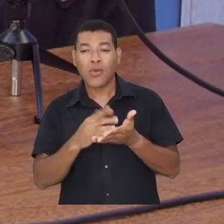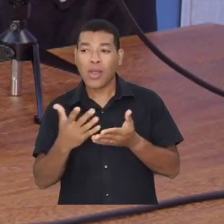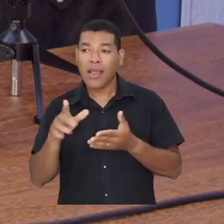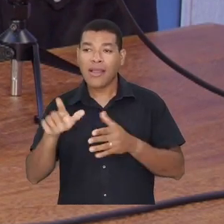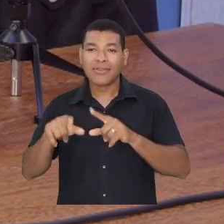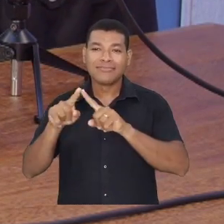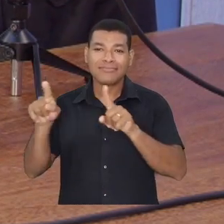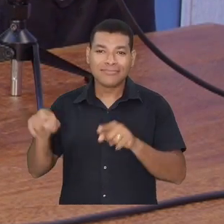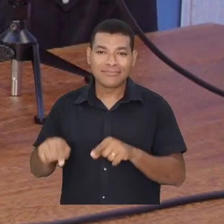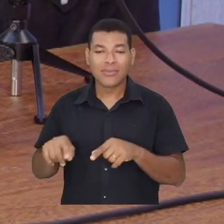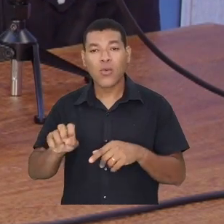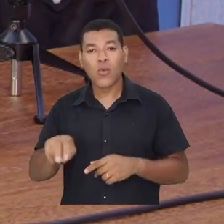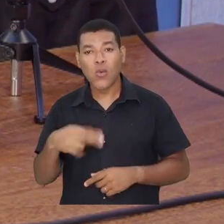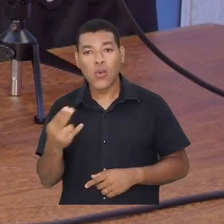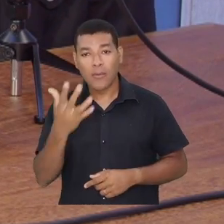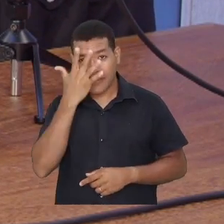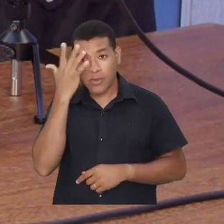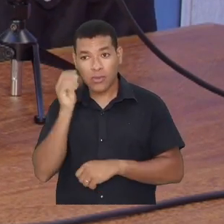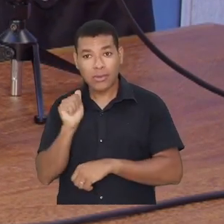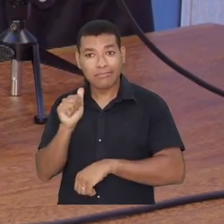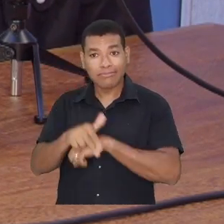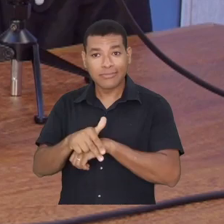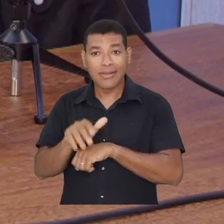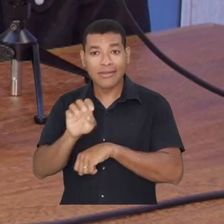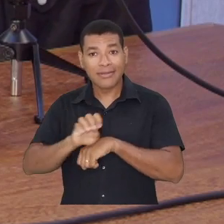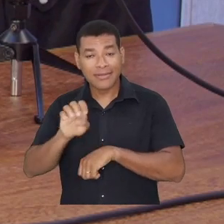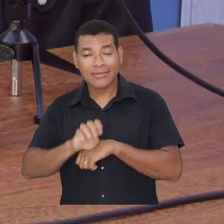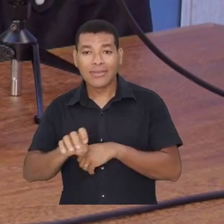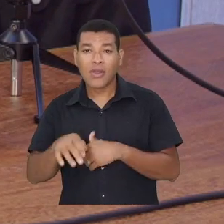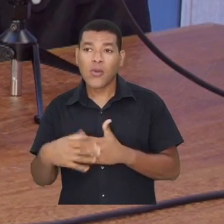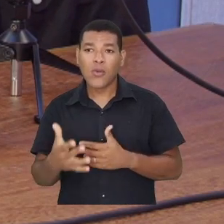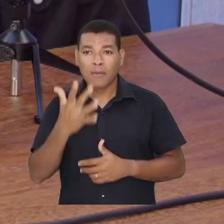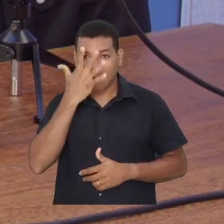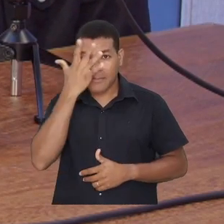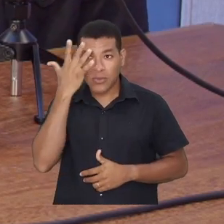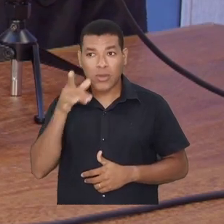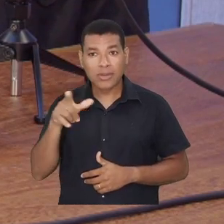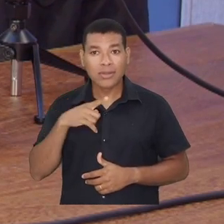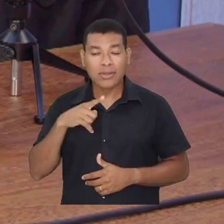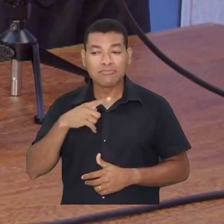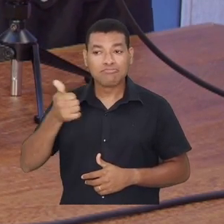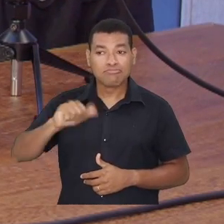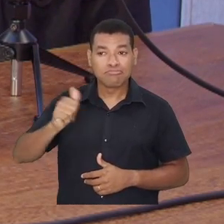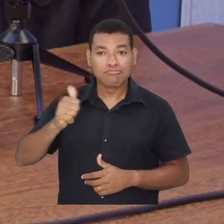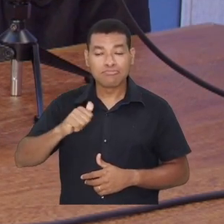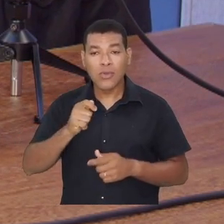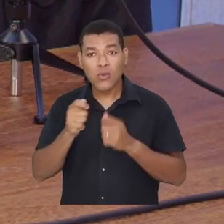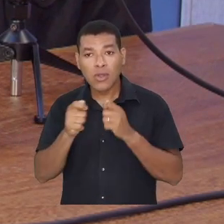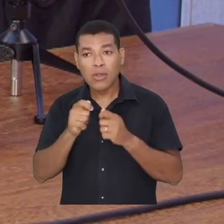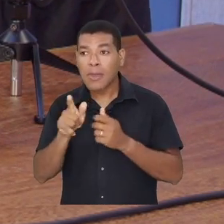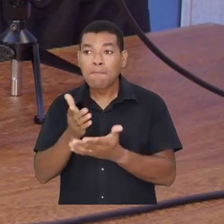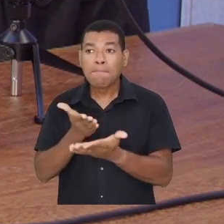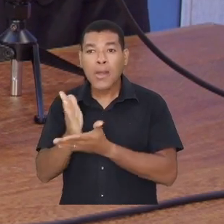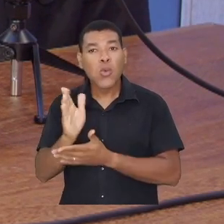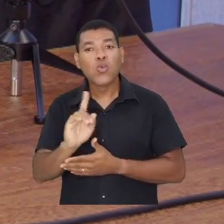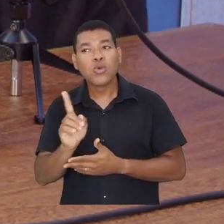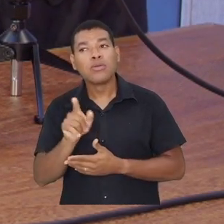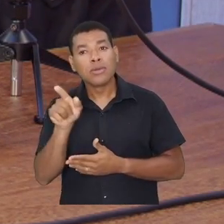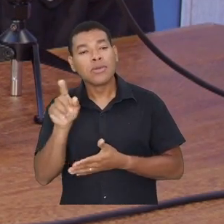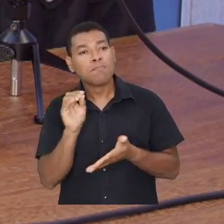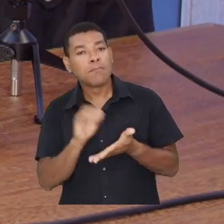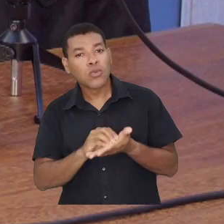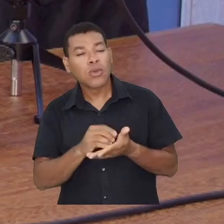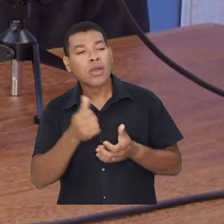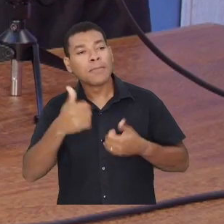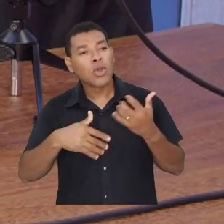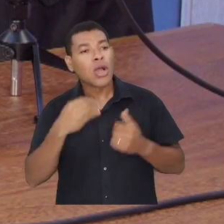nosso, ou é alguém que acabou de entrar no programa de estágio, alguém que prestou o processo seletivo e às vezes nem foi aprovado, já aconteceu. E fala